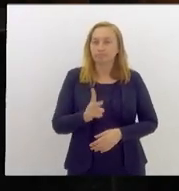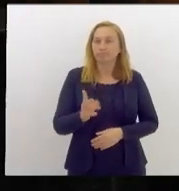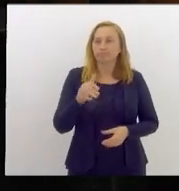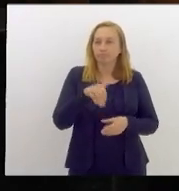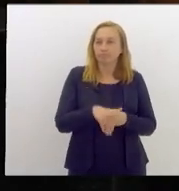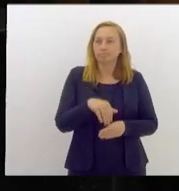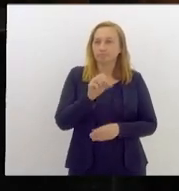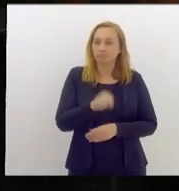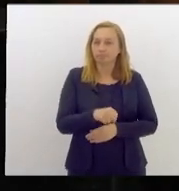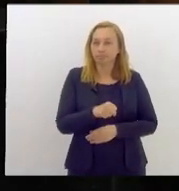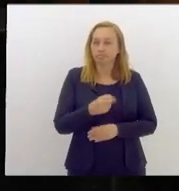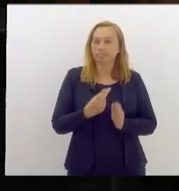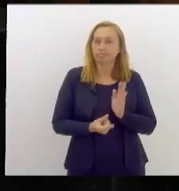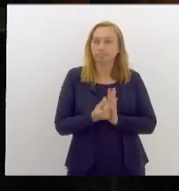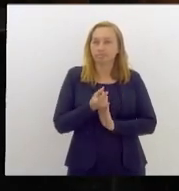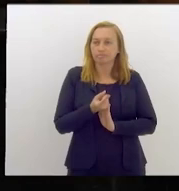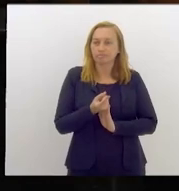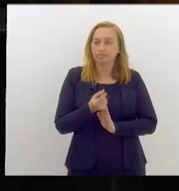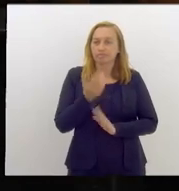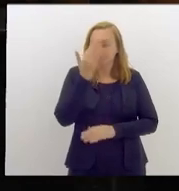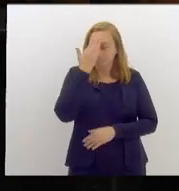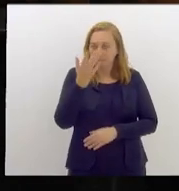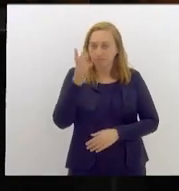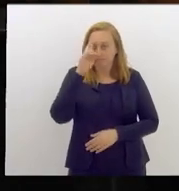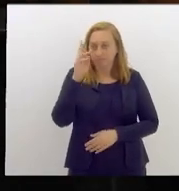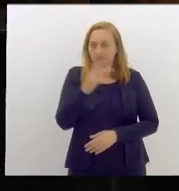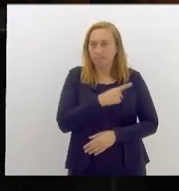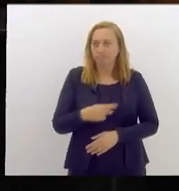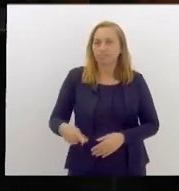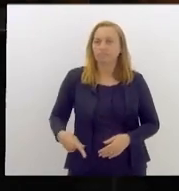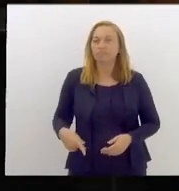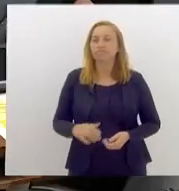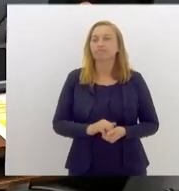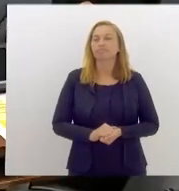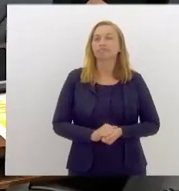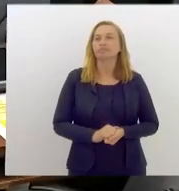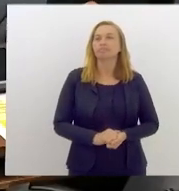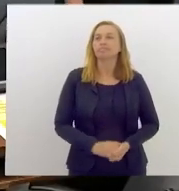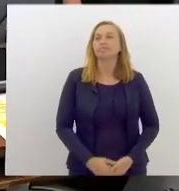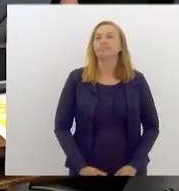voto sim nos orçamentos Muito obrigado senhor presidente